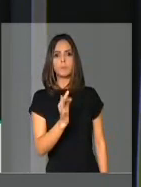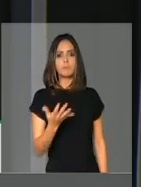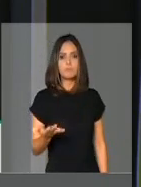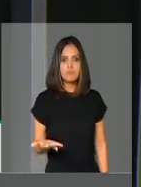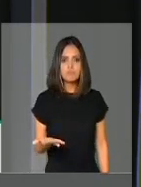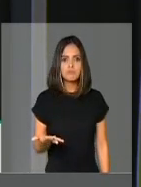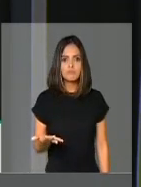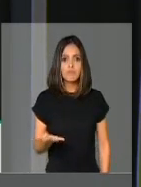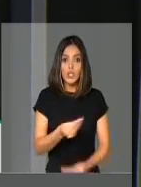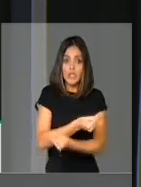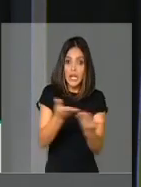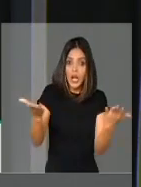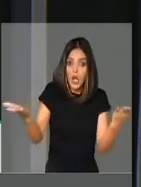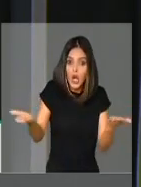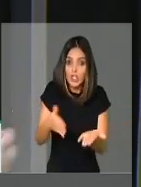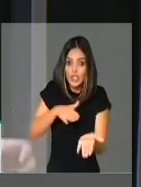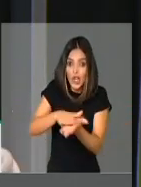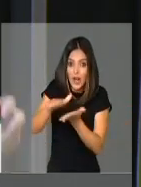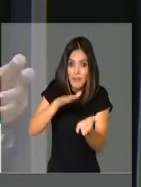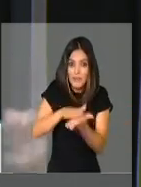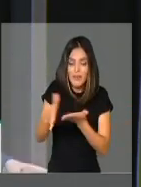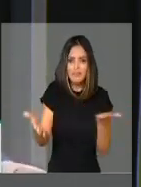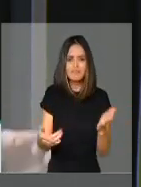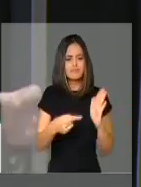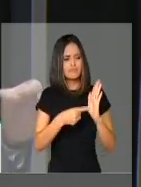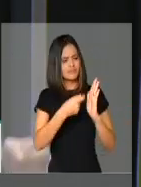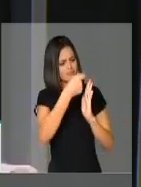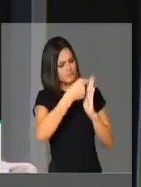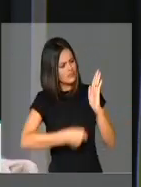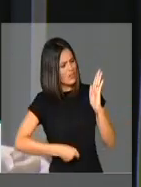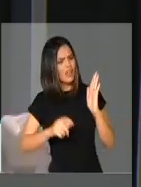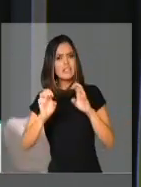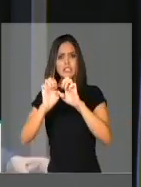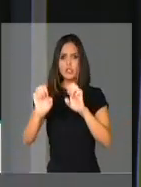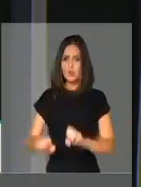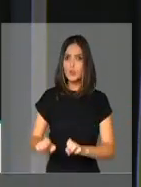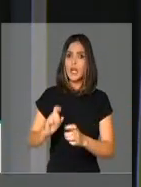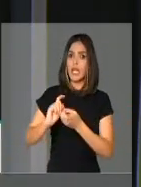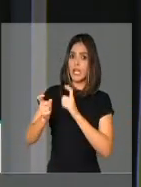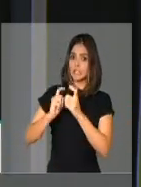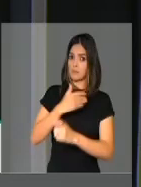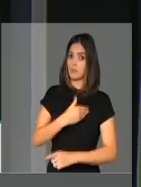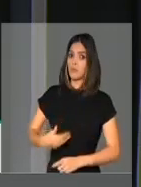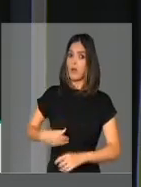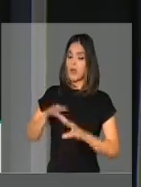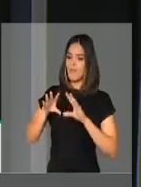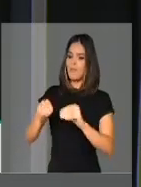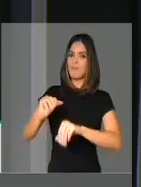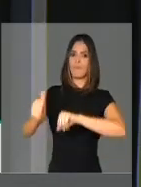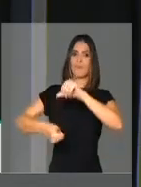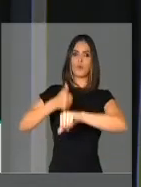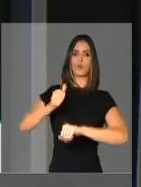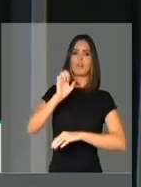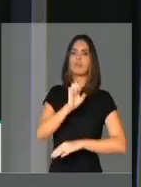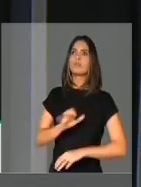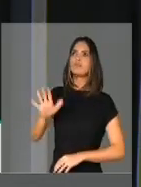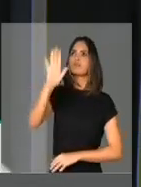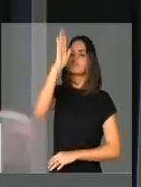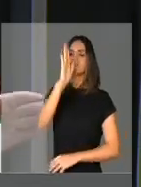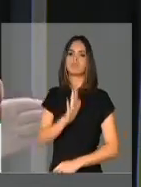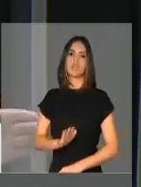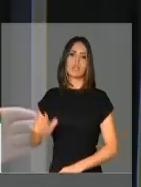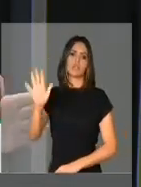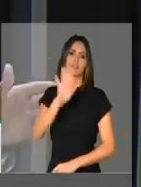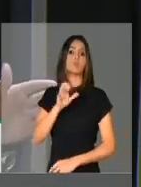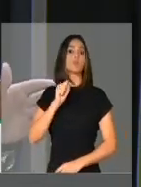essa é uma matéria que mexe com a estrutura da administração pública no Brasil inteiro,